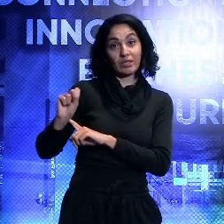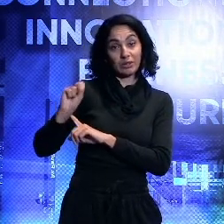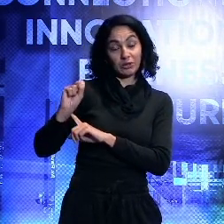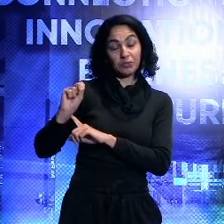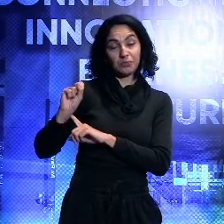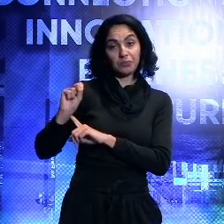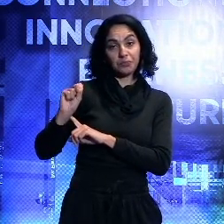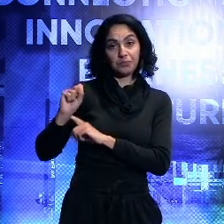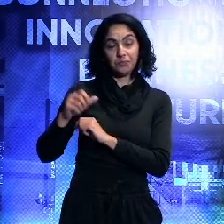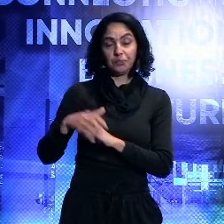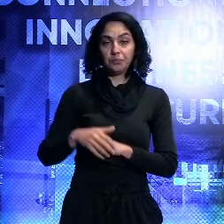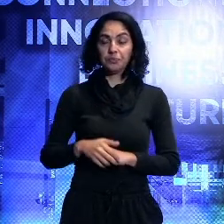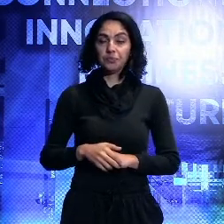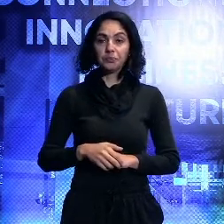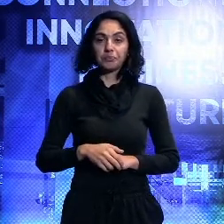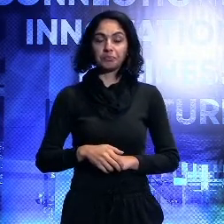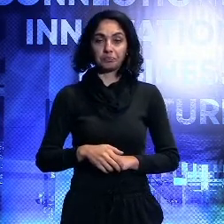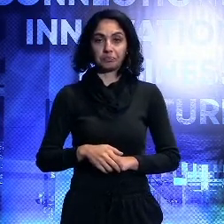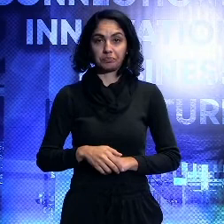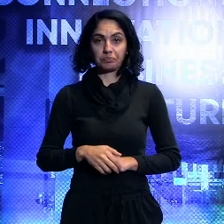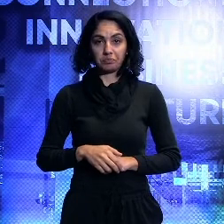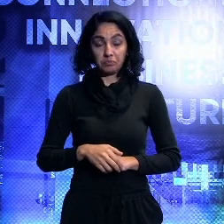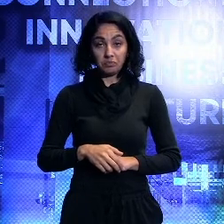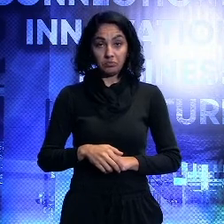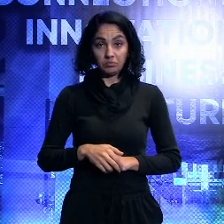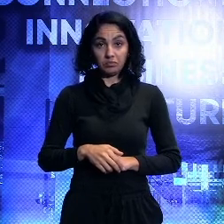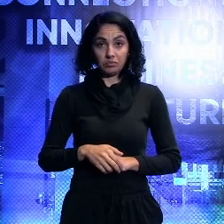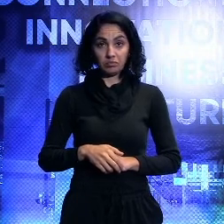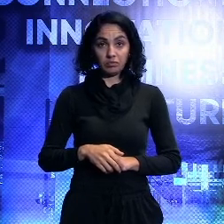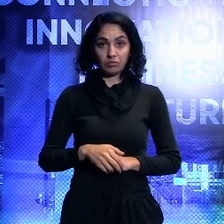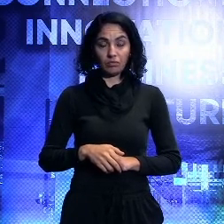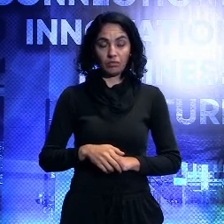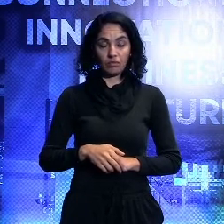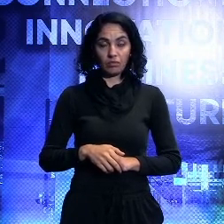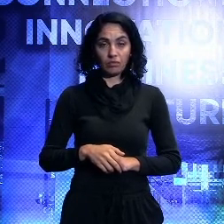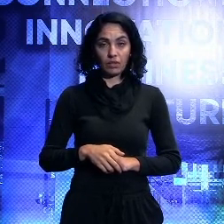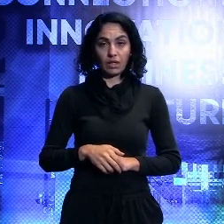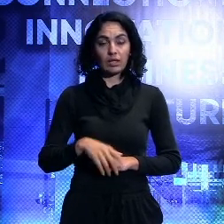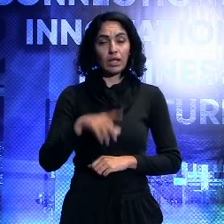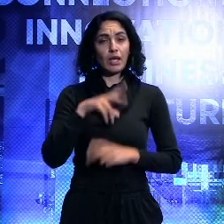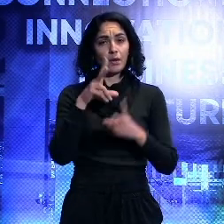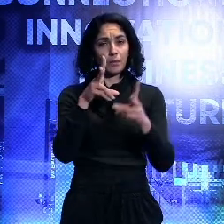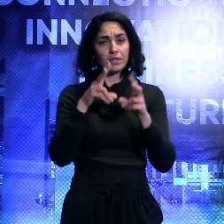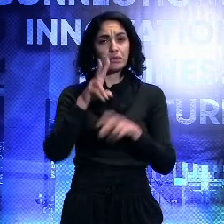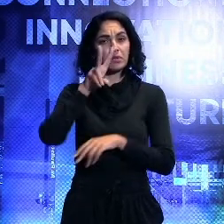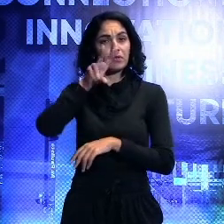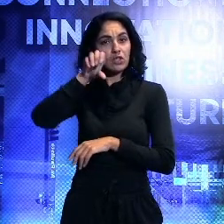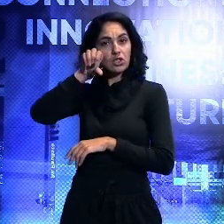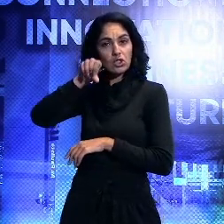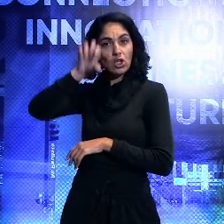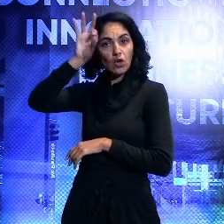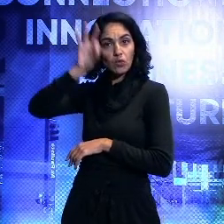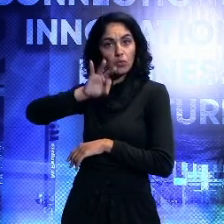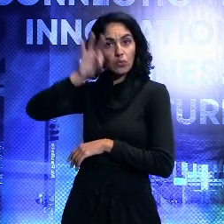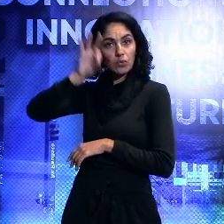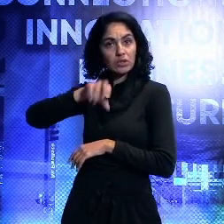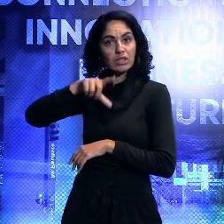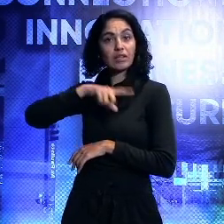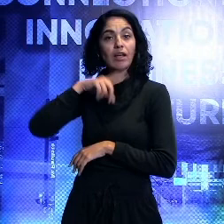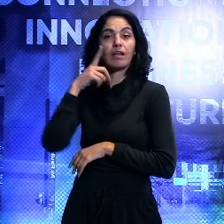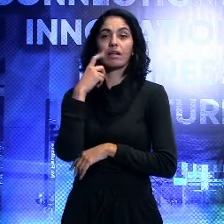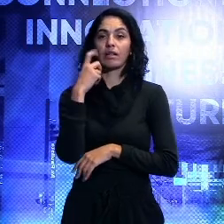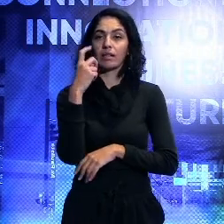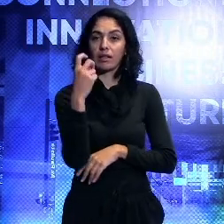E, na base de leads, na conversão, eu vejo que 29% dessas pessoas se interessam pelo meu conteúdo com